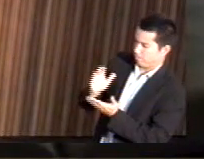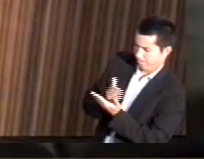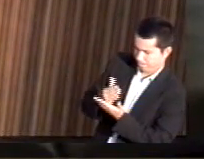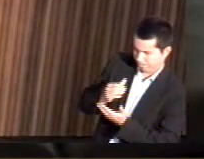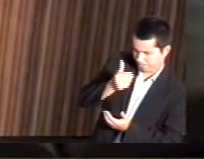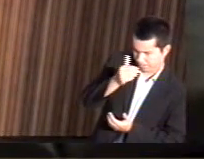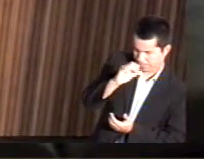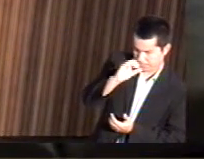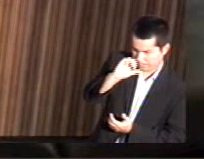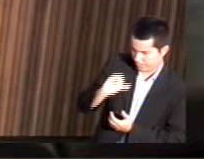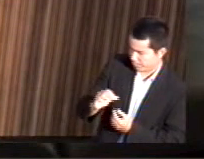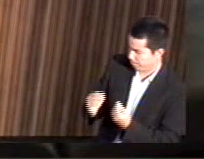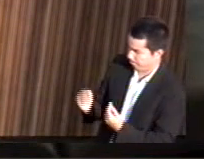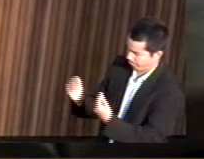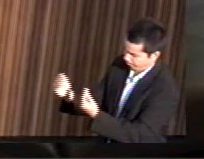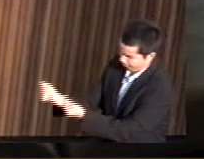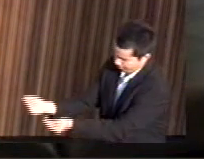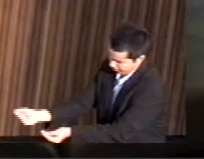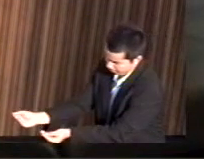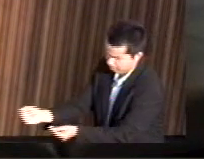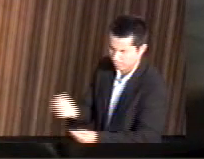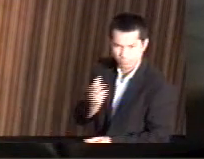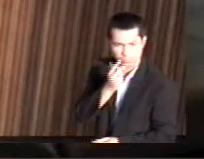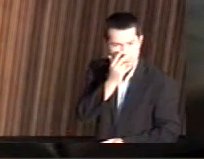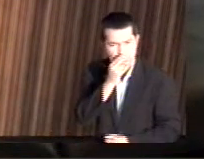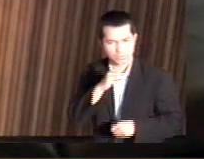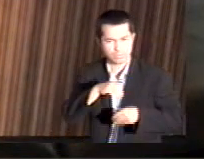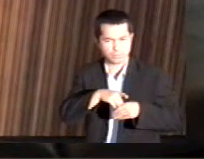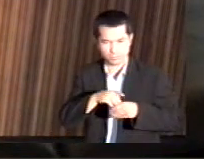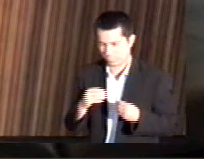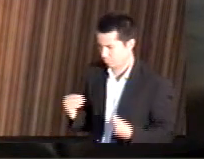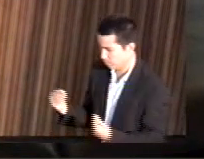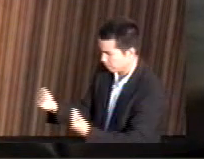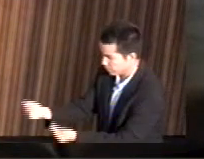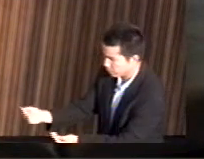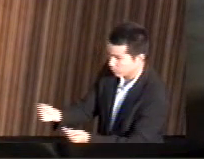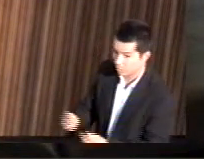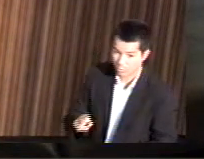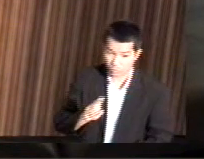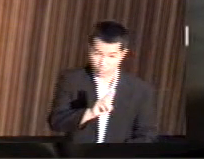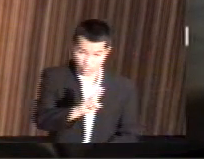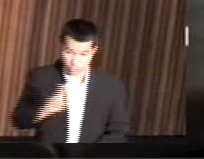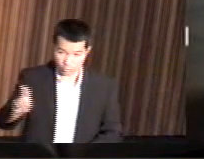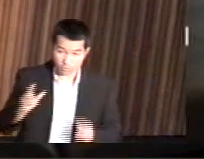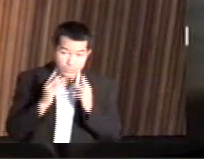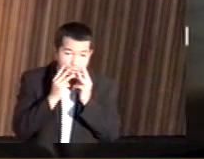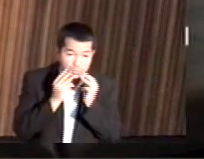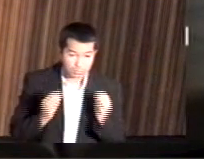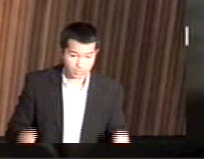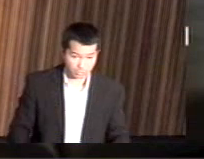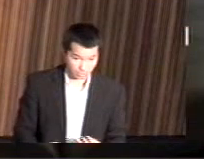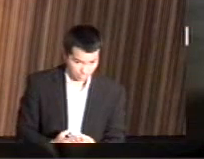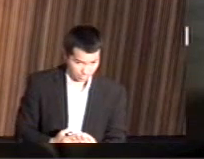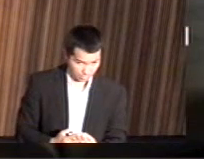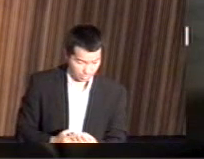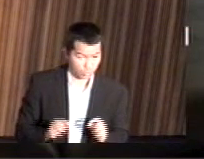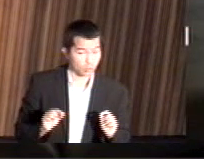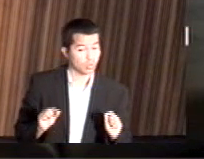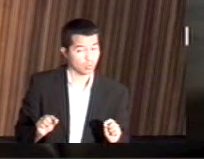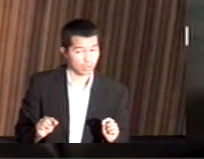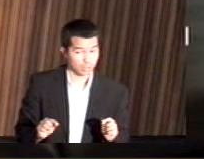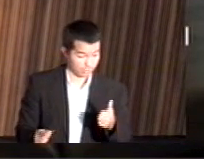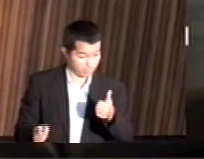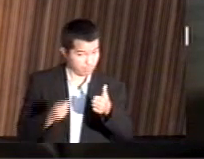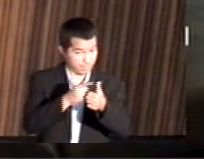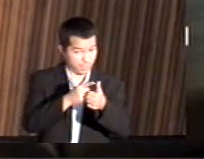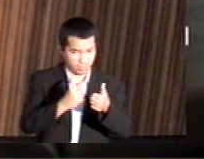de tudo que ele havia tomado dos inimigos da batalha. E o nome de Melquisedeque quer dizer, primeiramente, rei